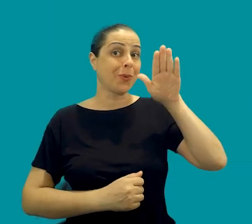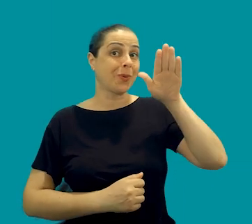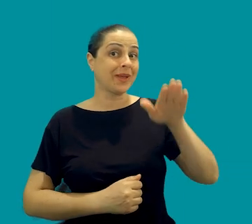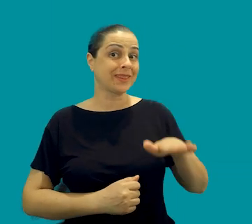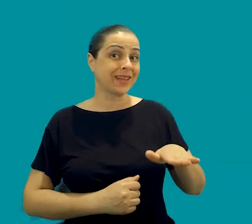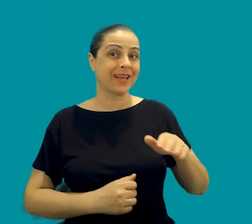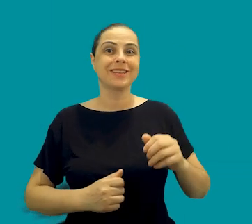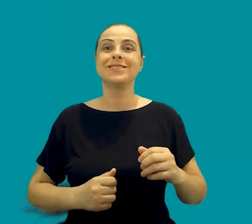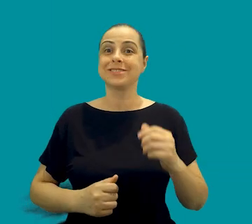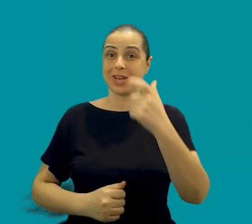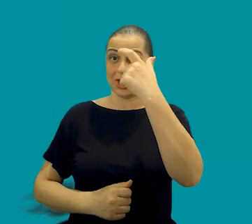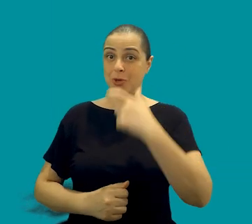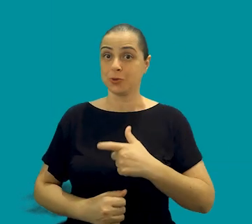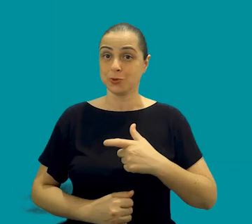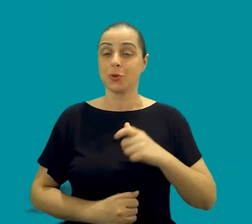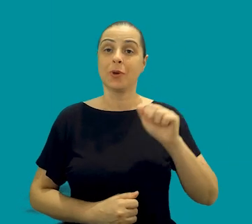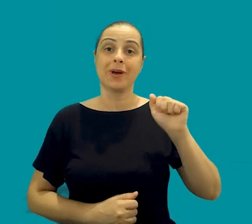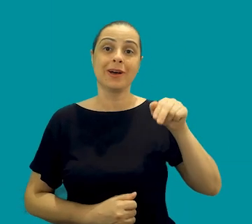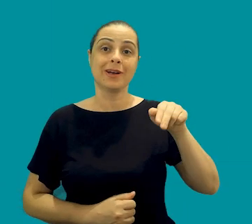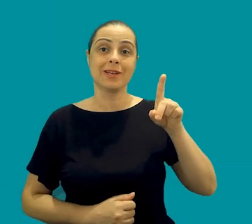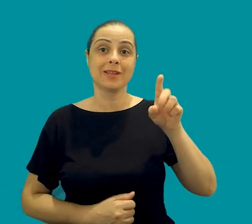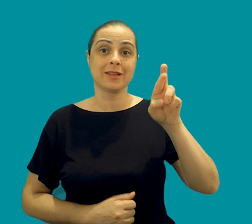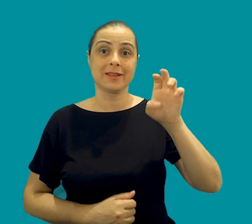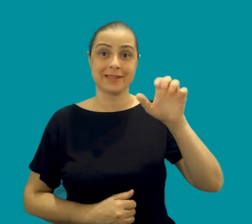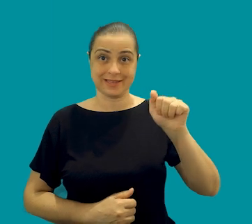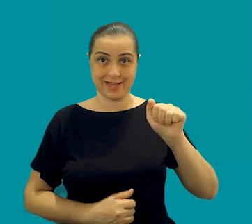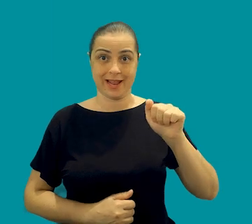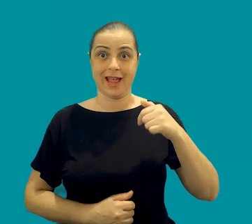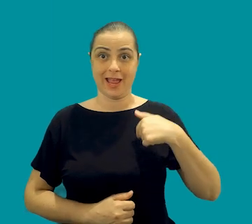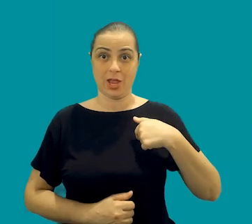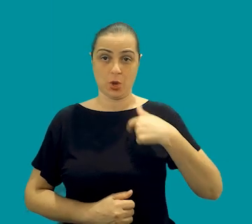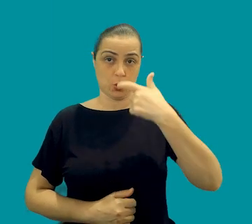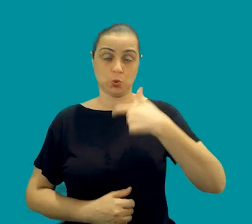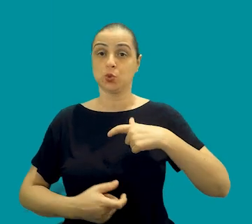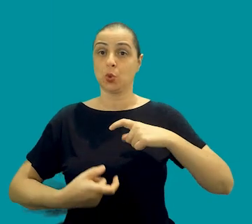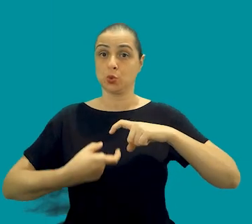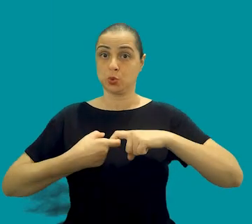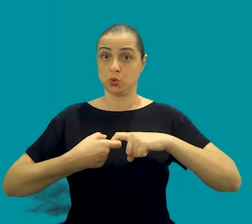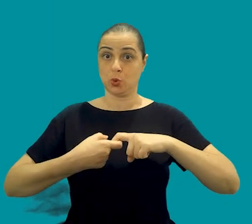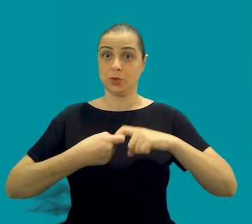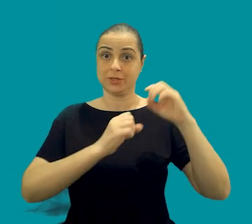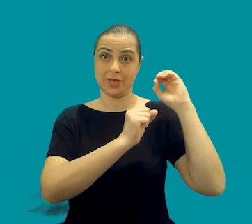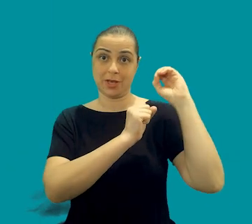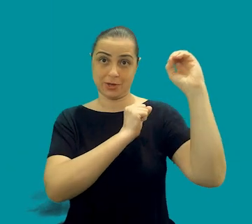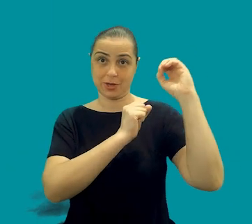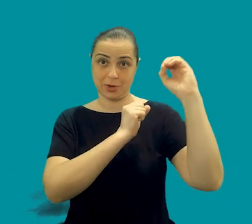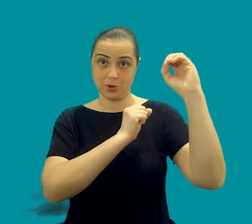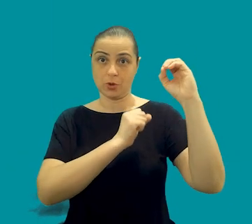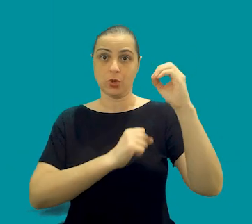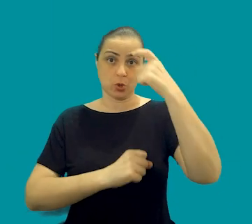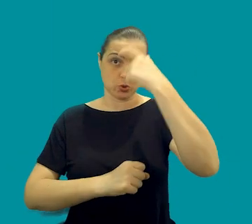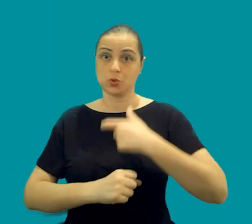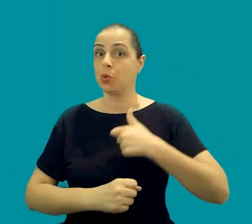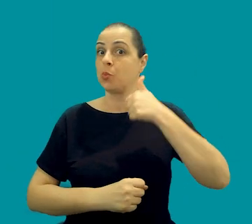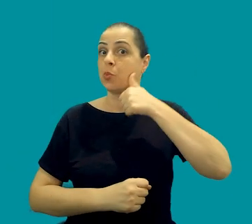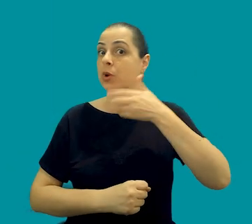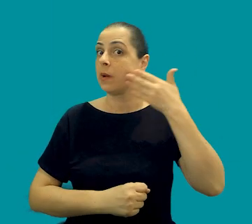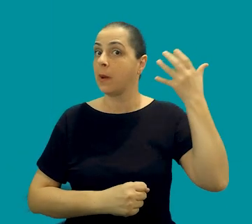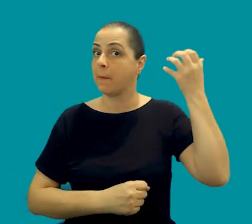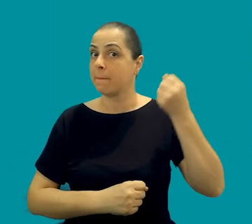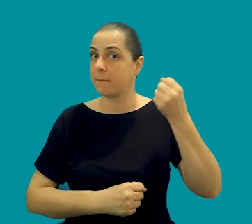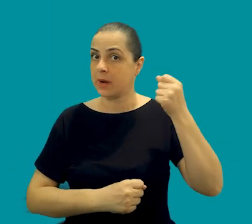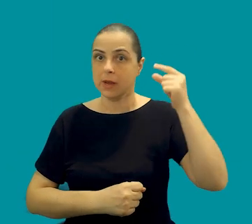Boa tarde, sou a Andréia, uma das sócias de Carlotas, sou uma mulher branca, de